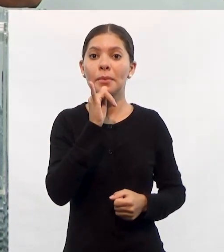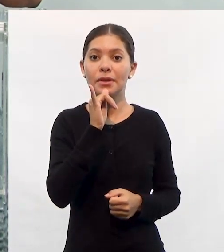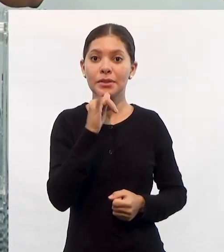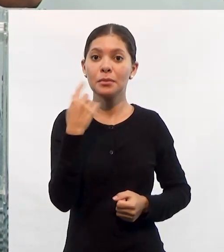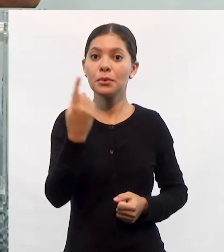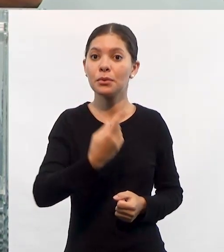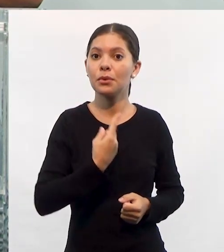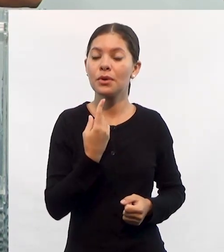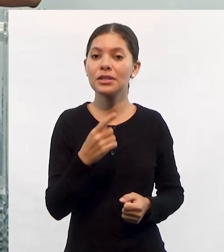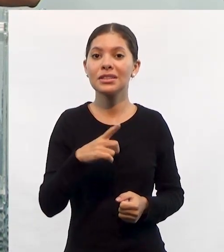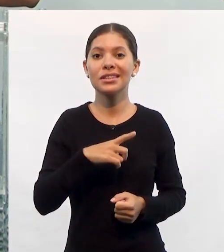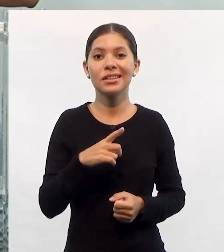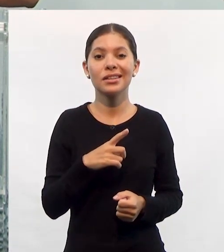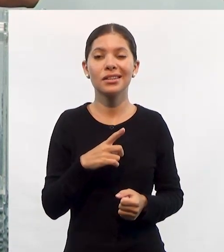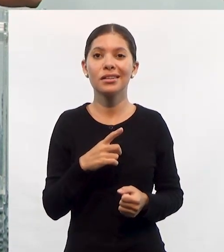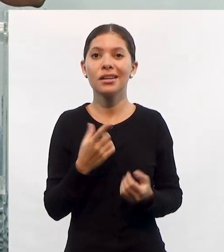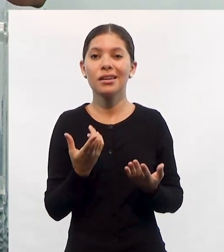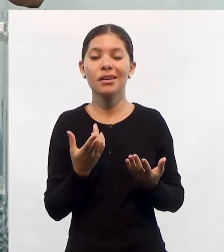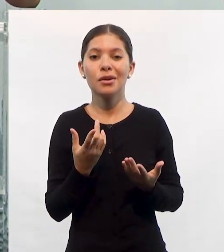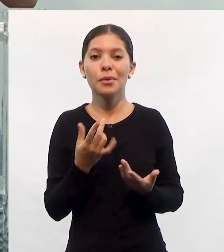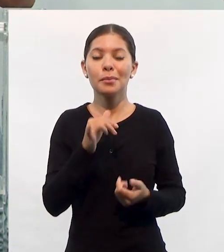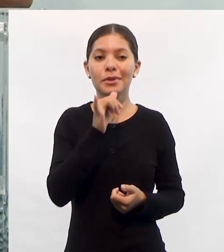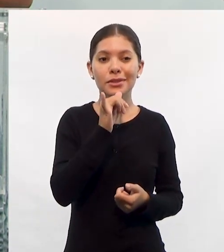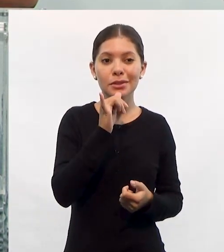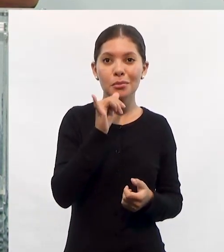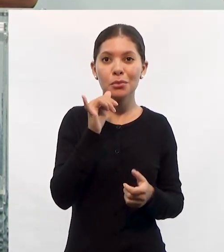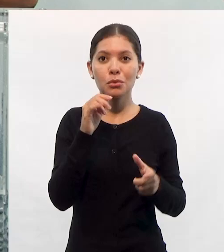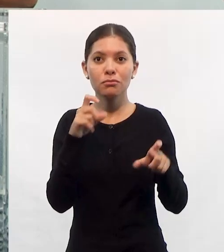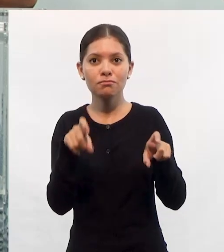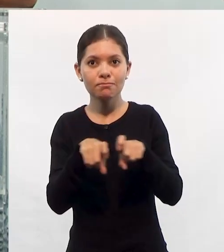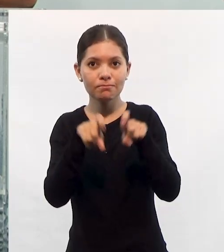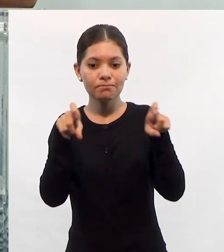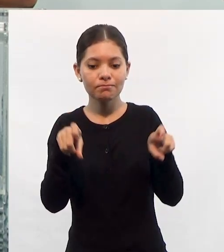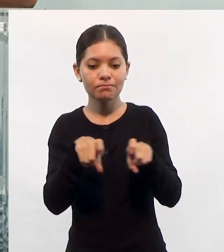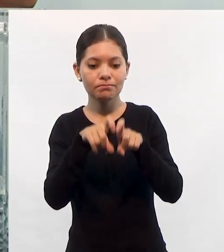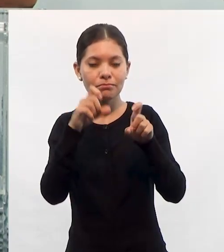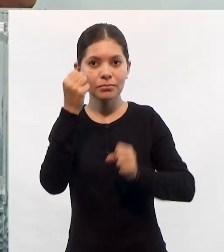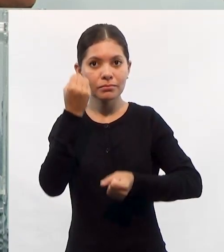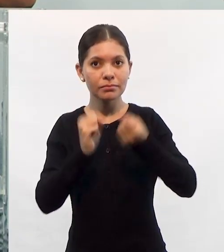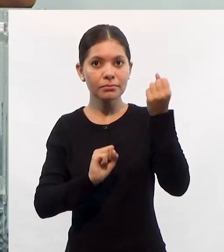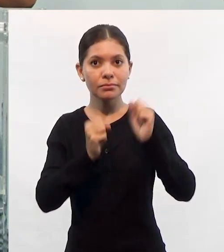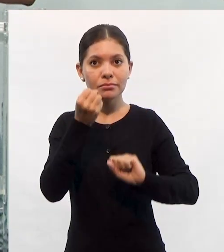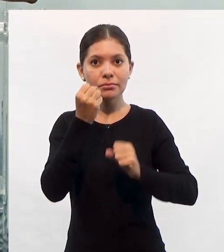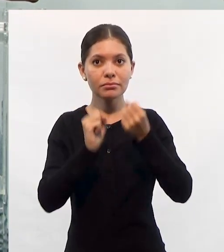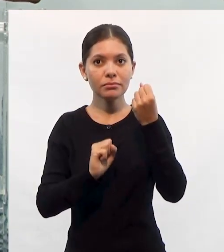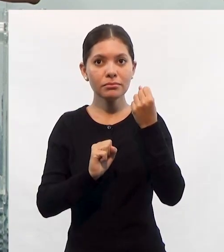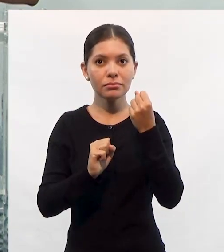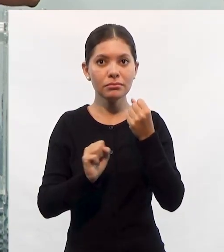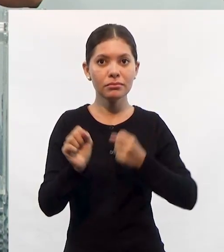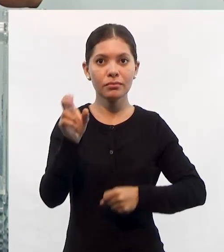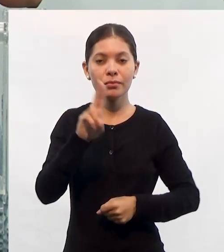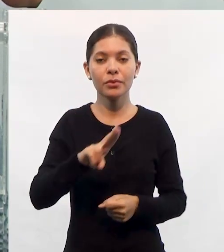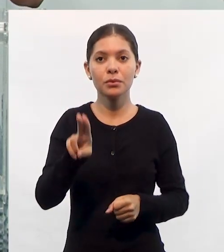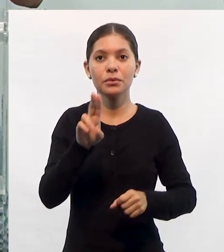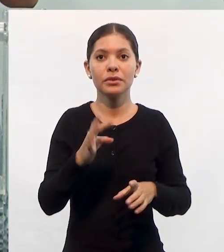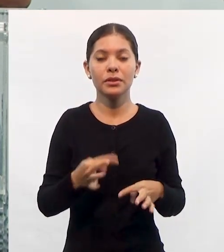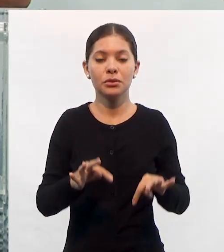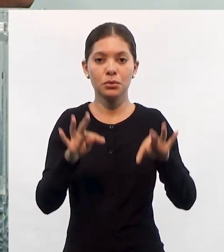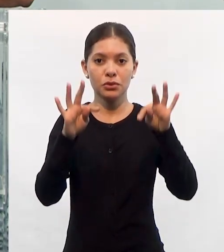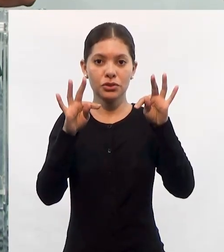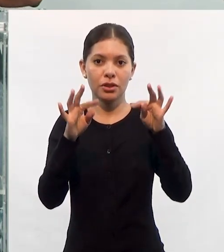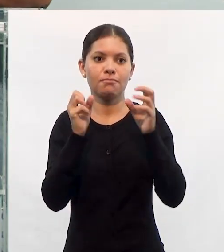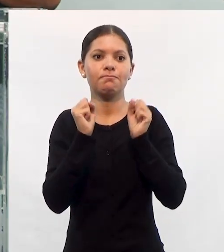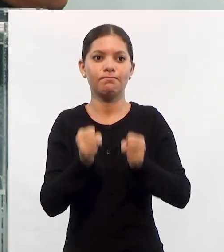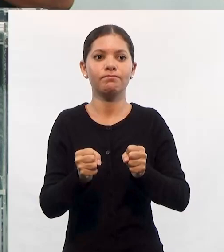exemplo, nós podemos ter a indústria de software que ela usa tecnologia